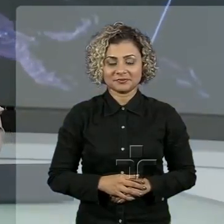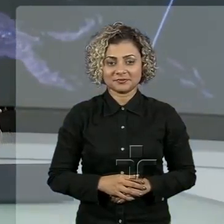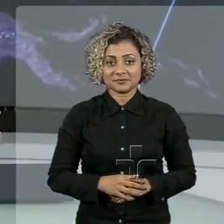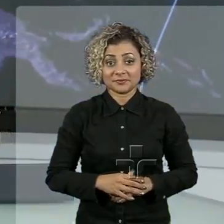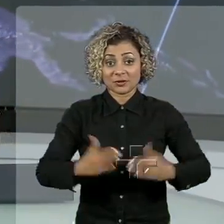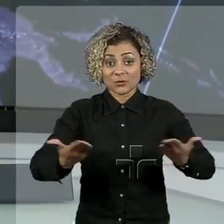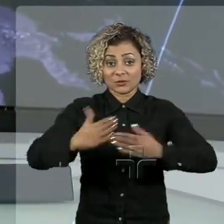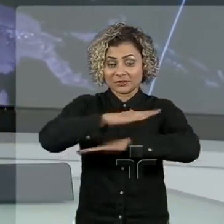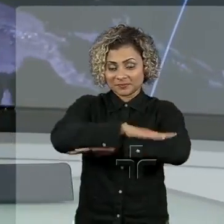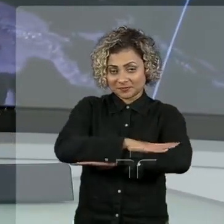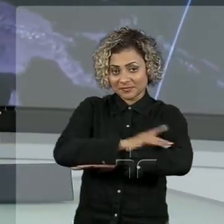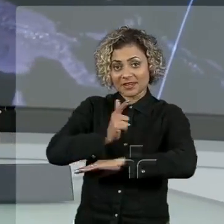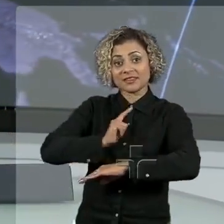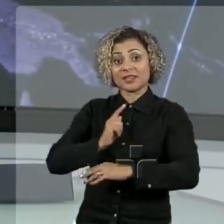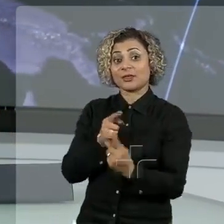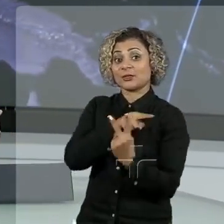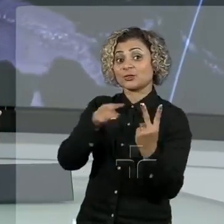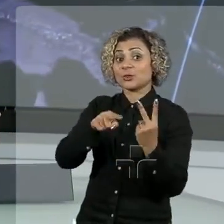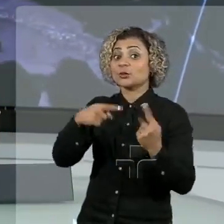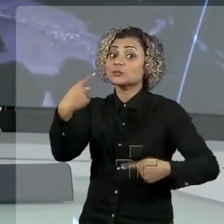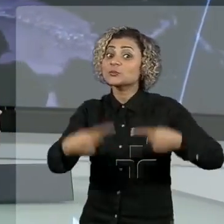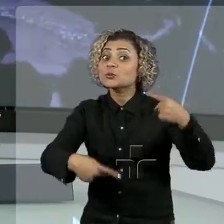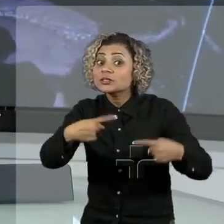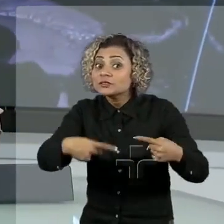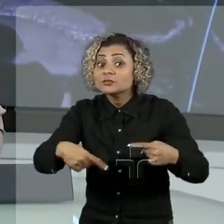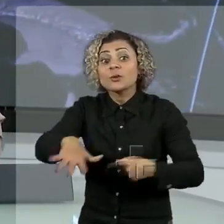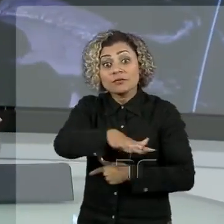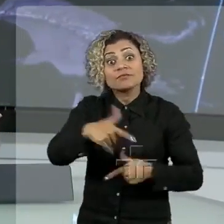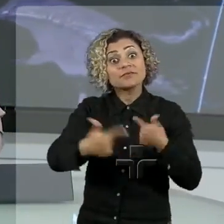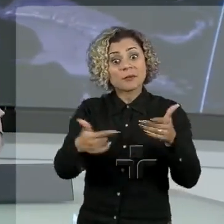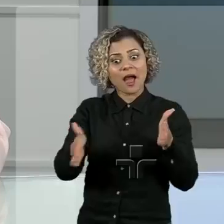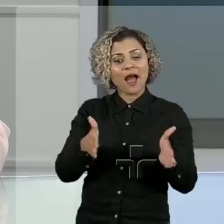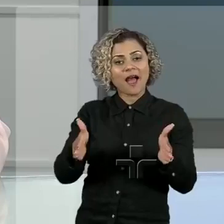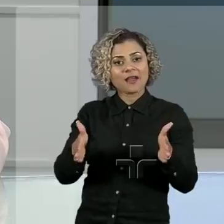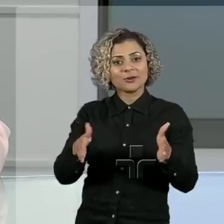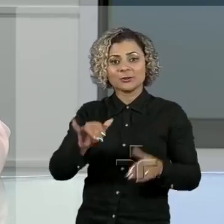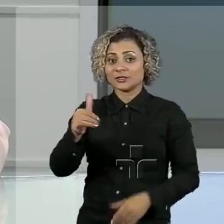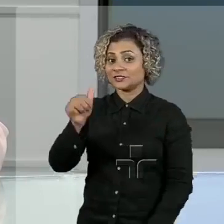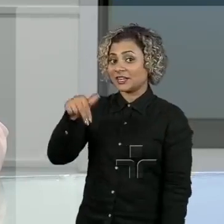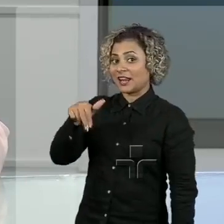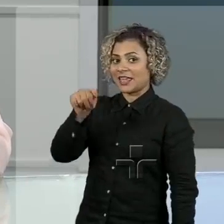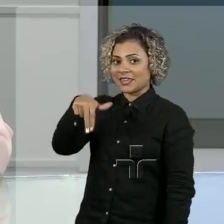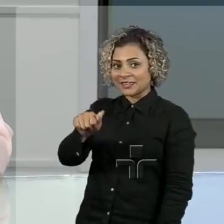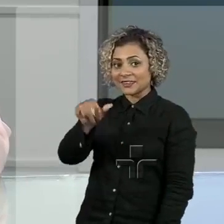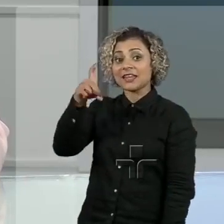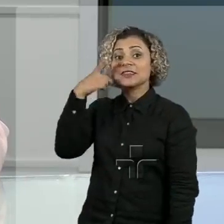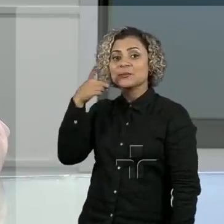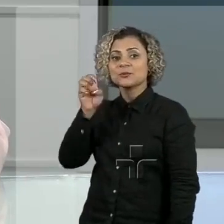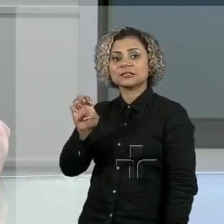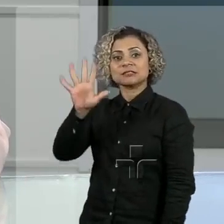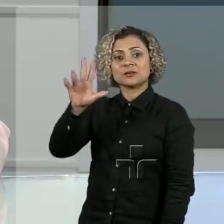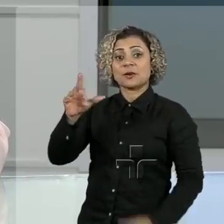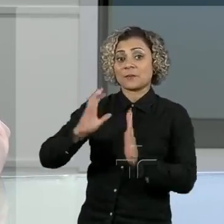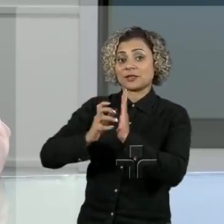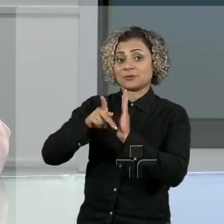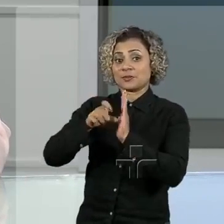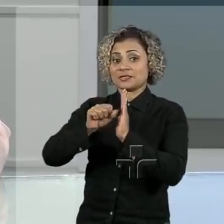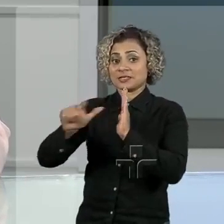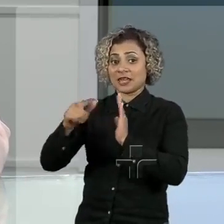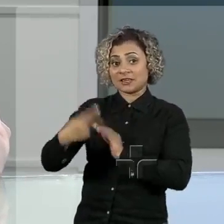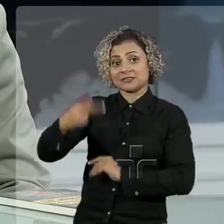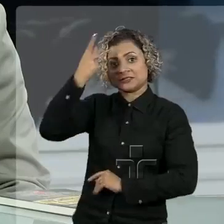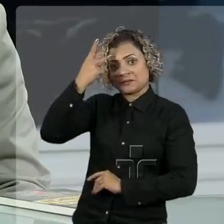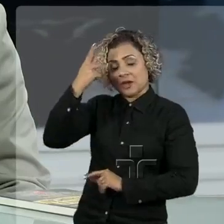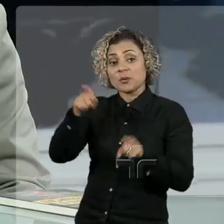E na bancada, hoje temos 2 parlamentares em pleno mandato. Janaína Pascoal, deputada estadual do PSL de São